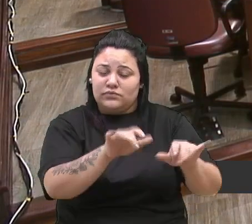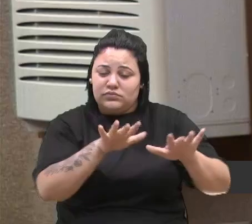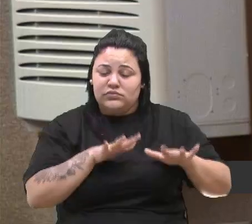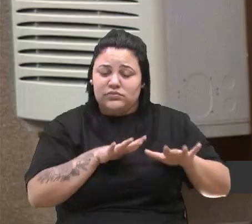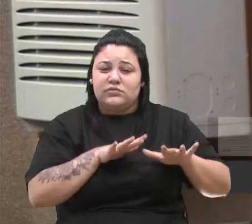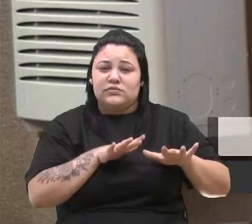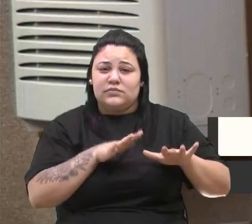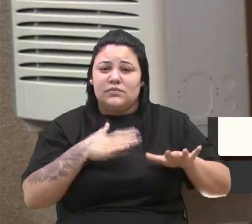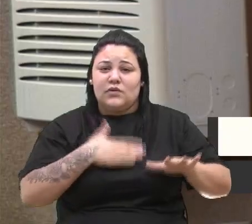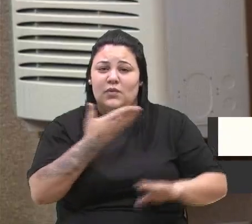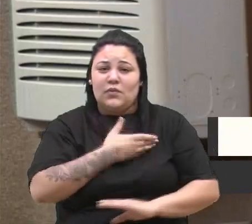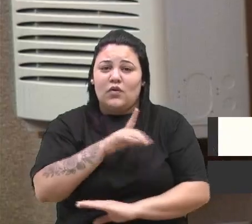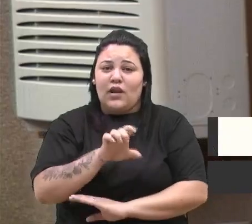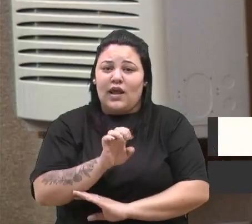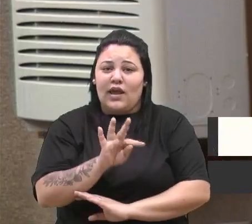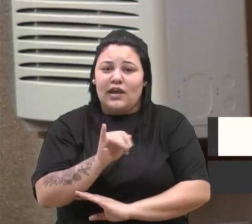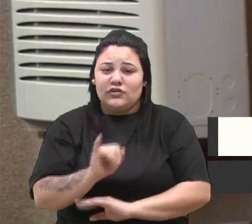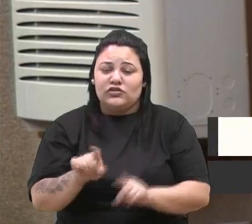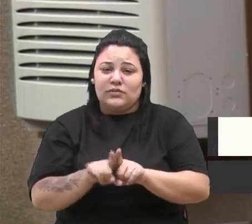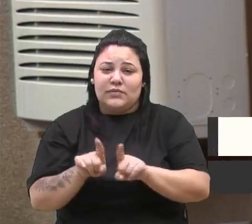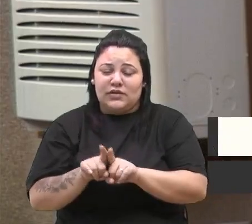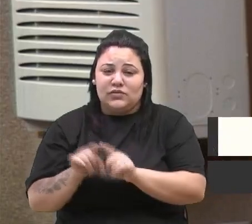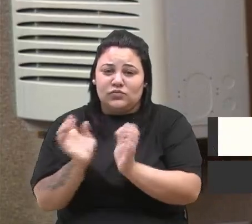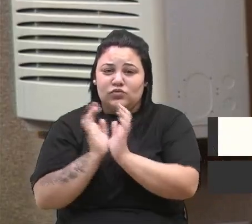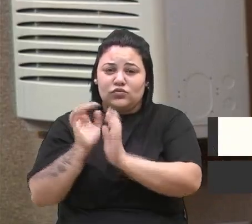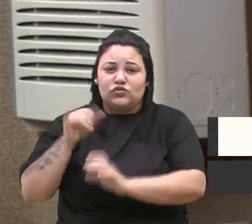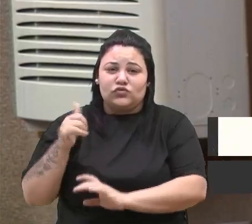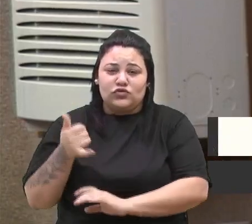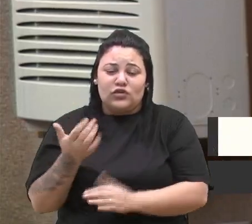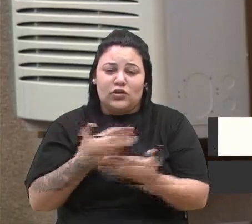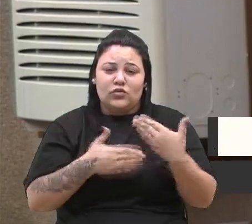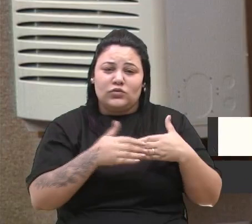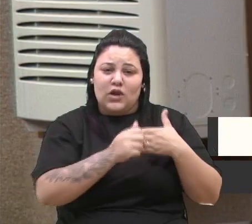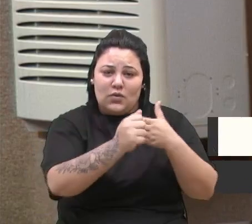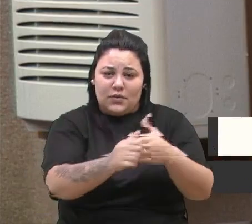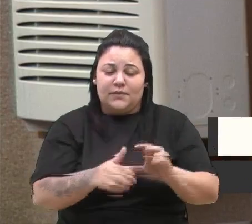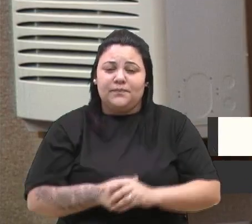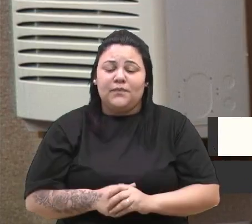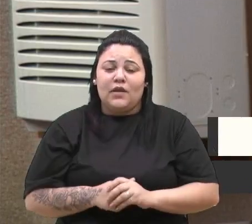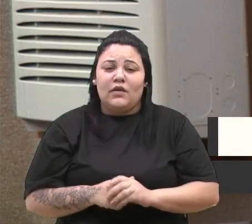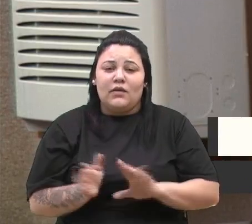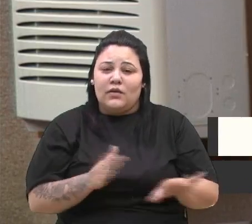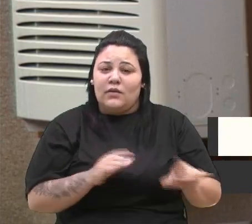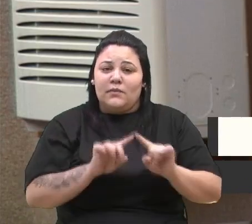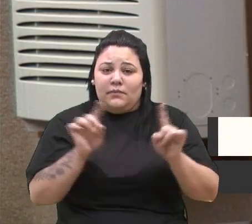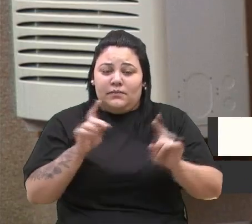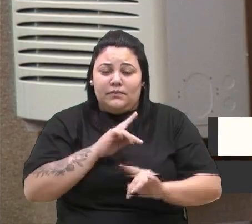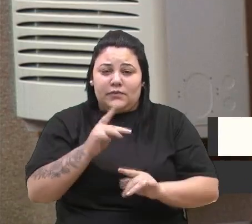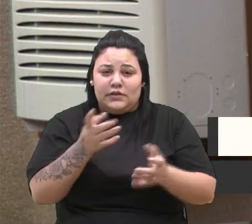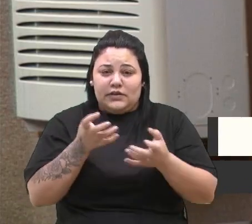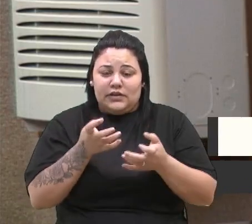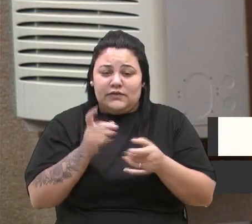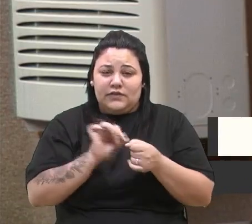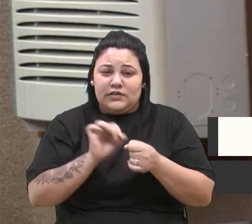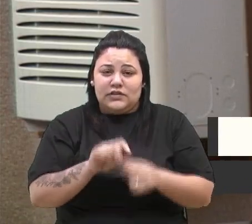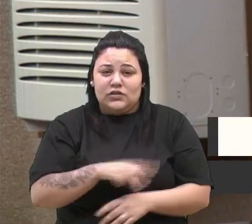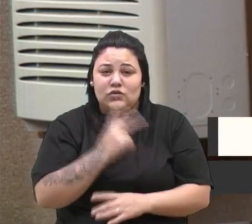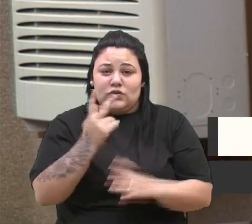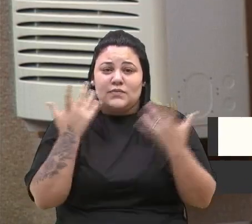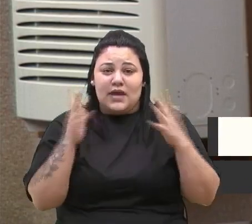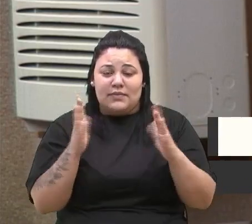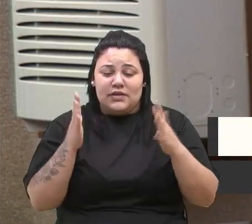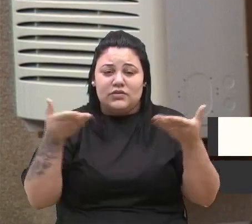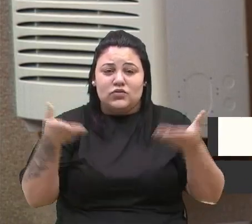colega conselheiro do Recreio da Juventude, todos que nos assistem. Mas, presidente, quero fazer 2 votos de